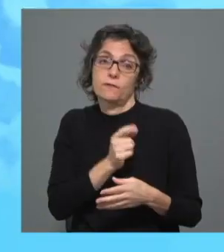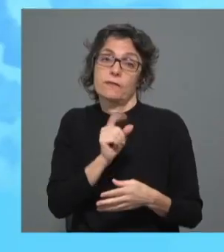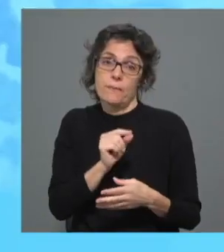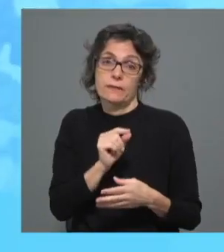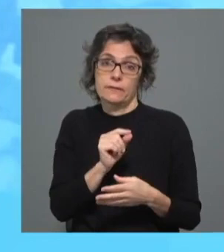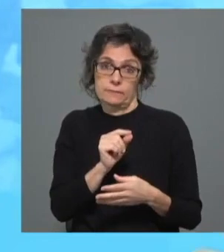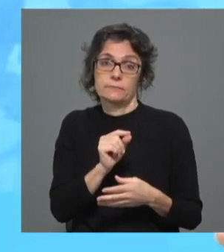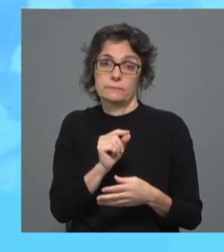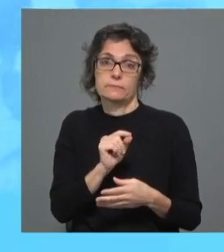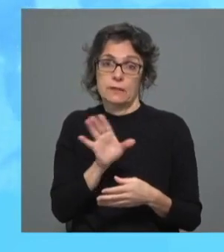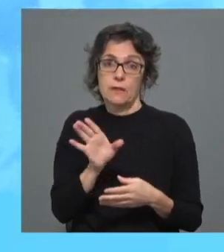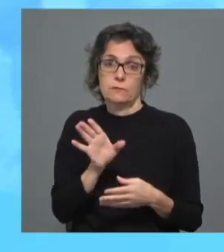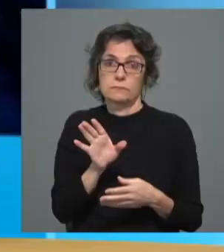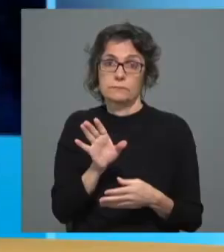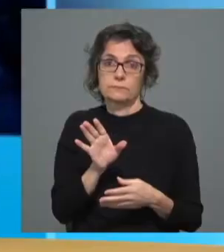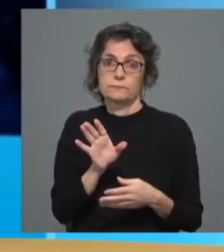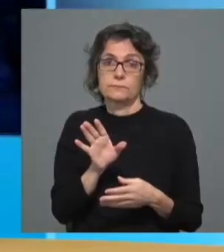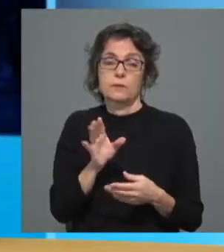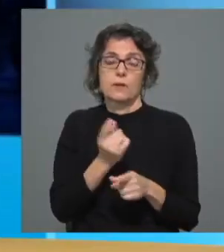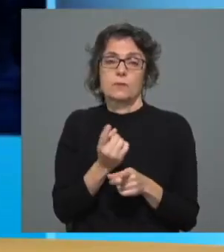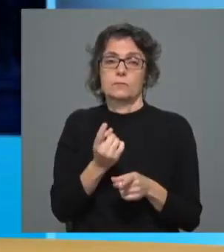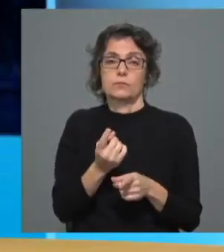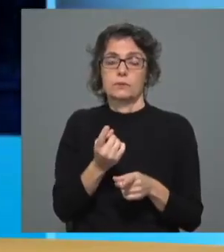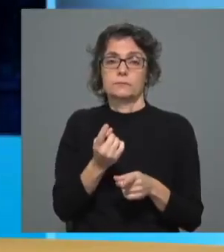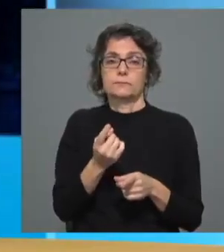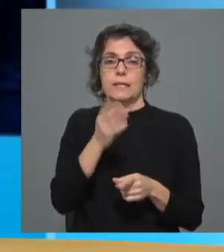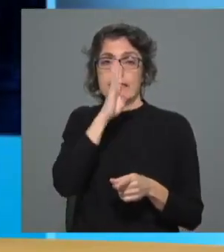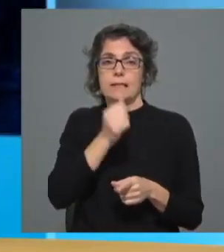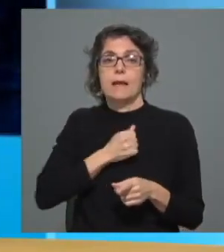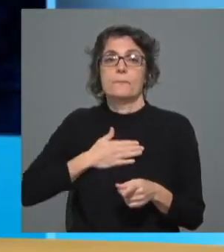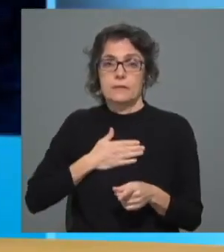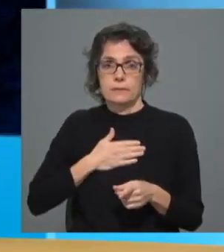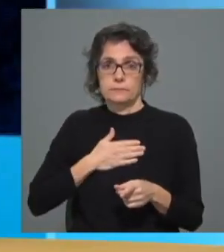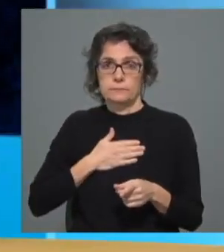Não, ninguém ganharia com o facto de uma empresa